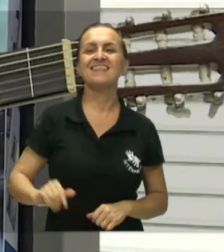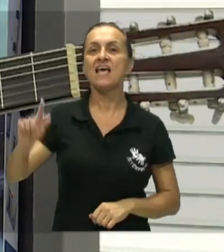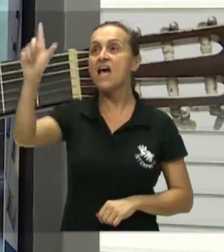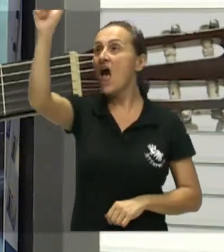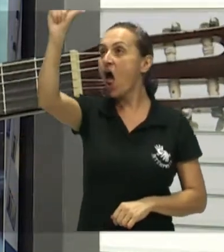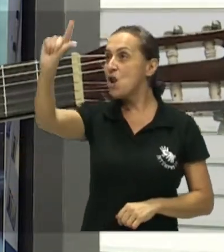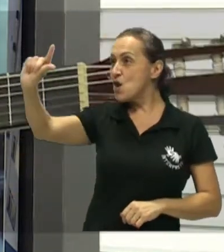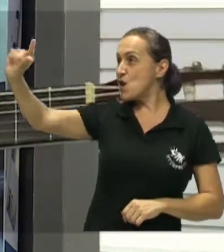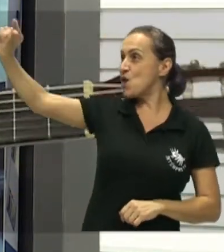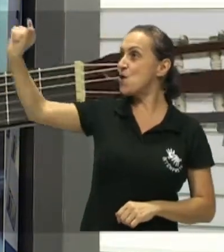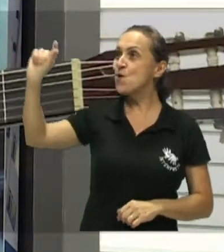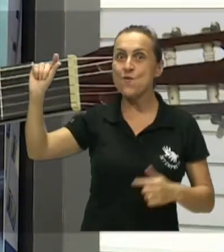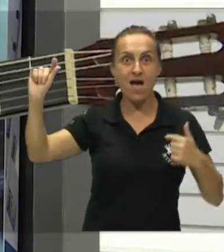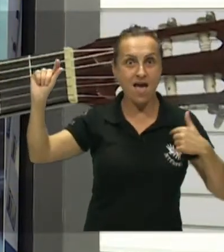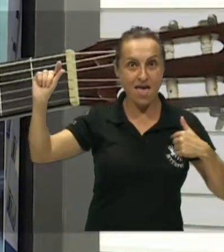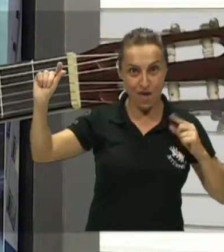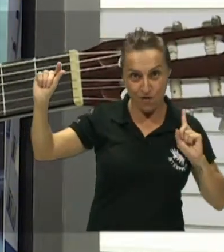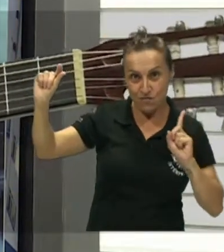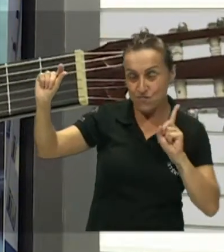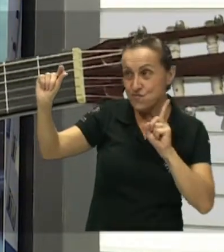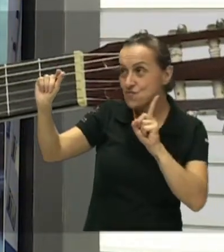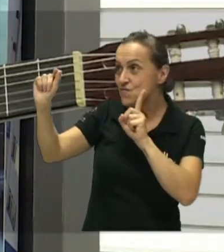Não me leve à lua.